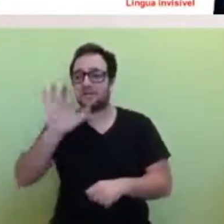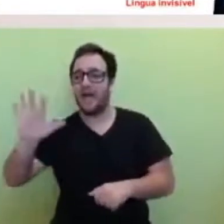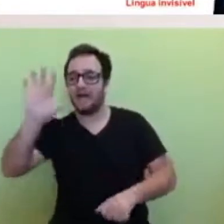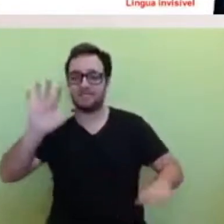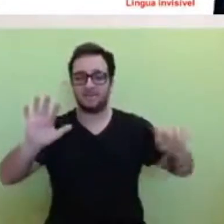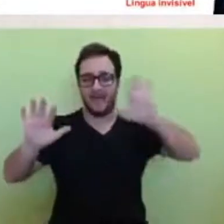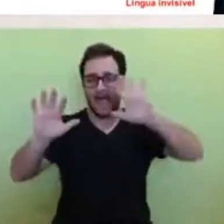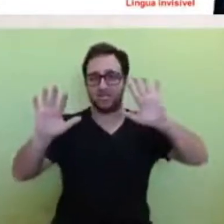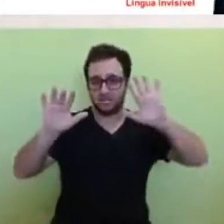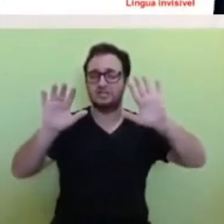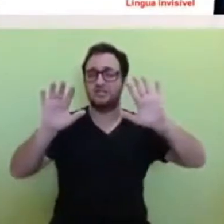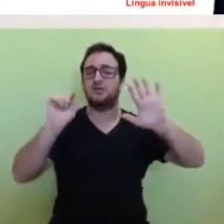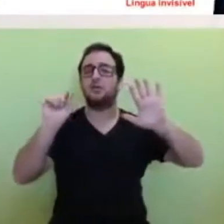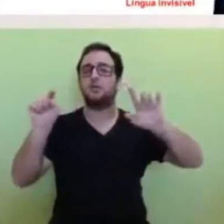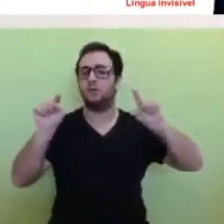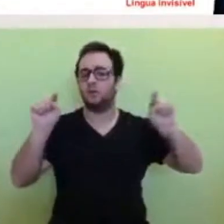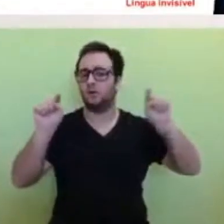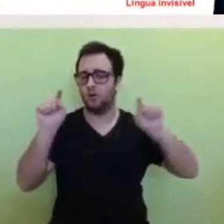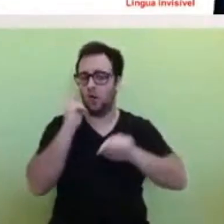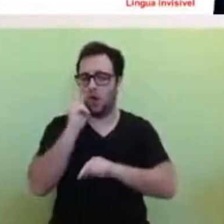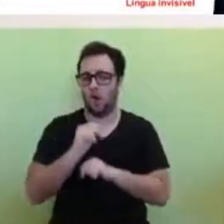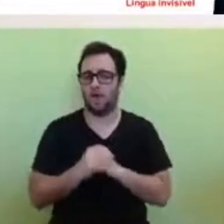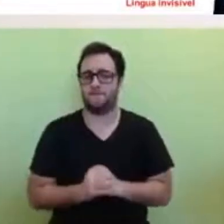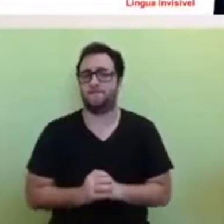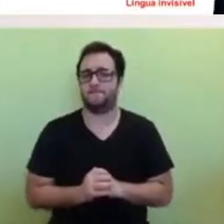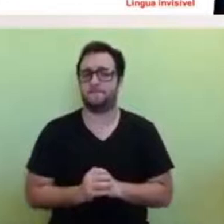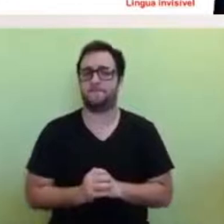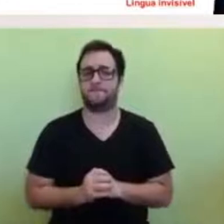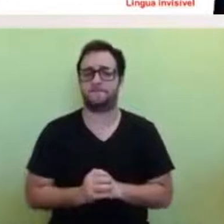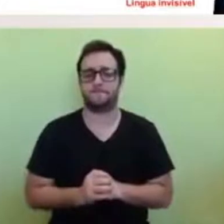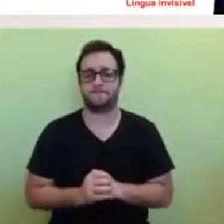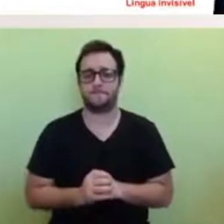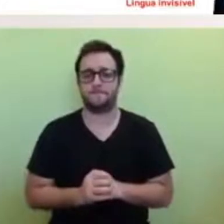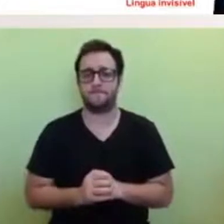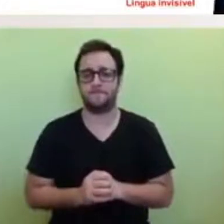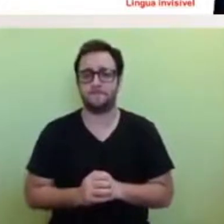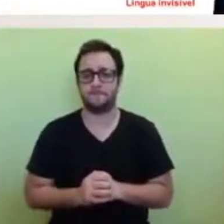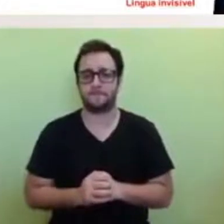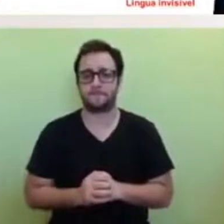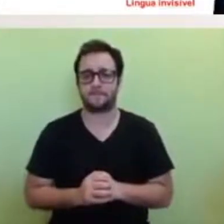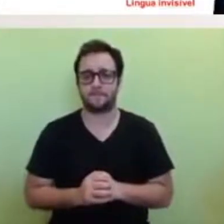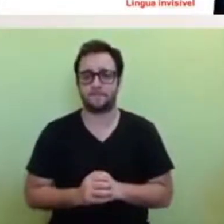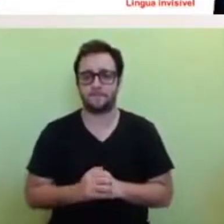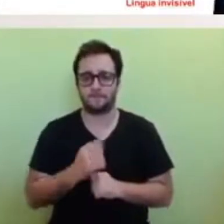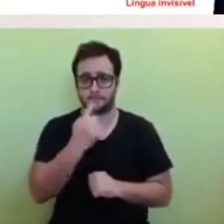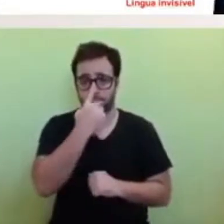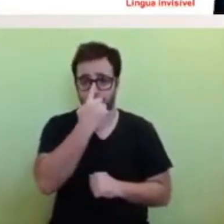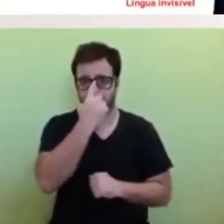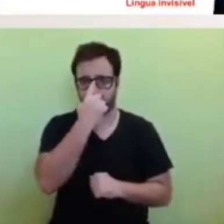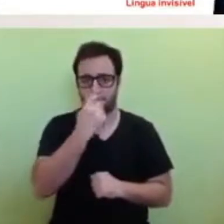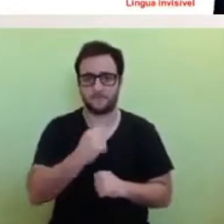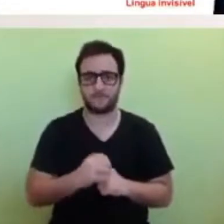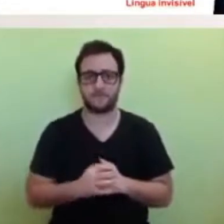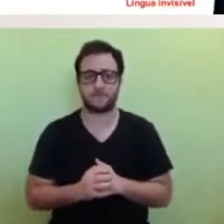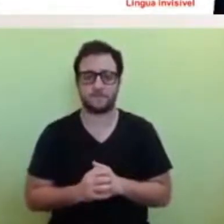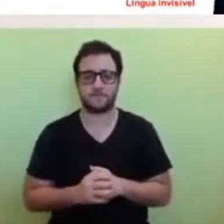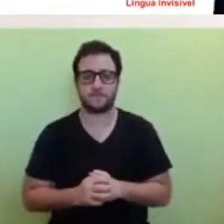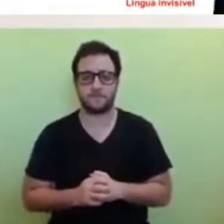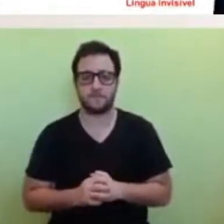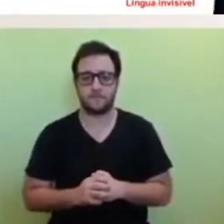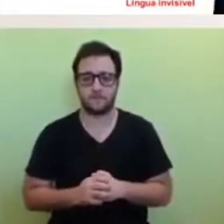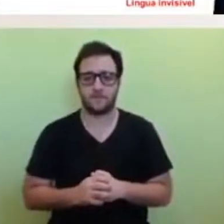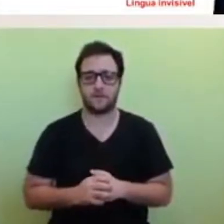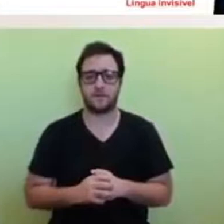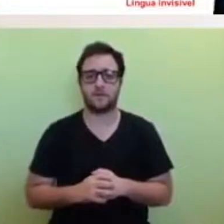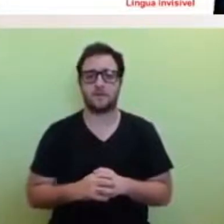E se nós formos pensar que é impossível escrever a língua de sinais porque ela é tridimensional, então seria mais